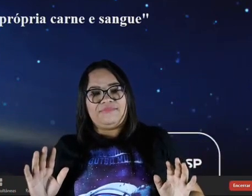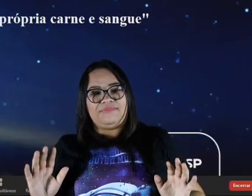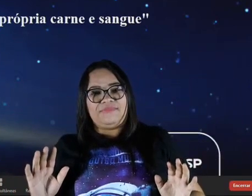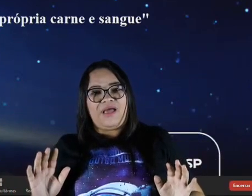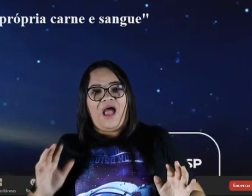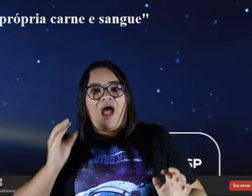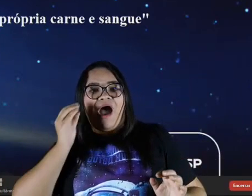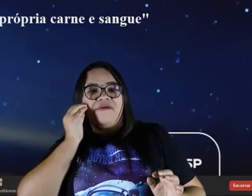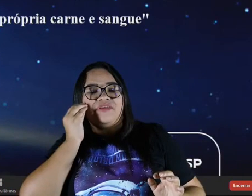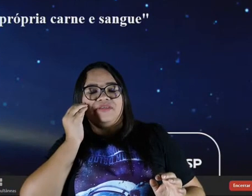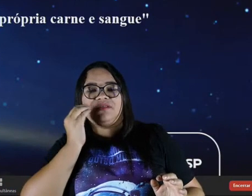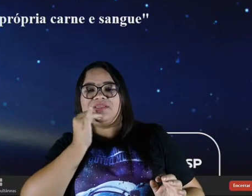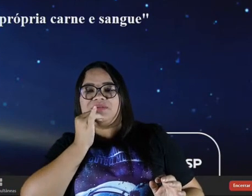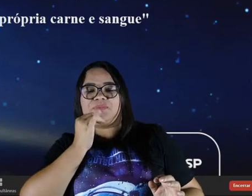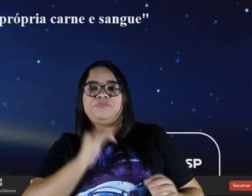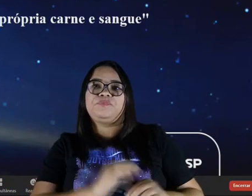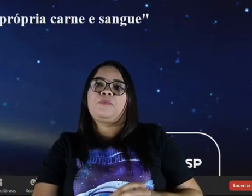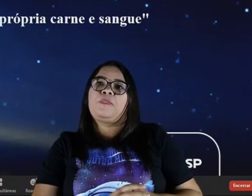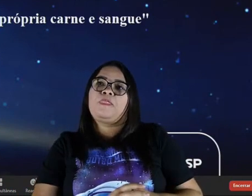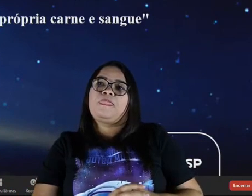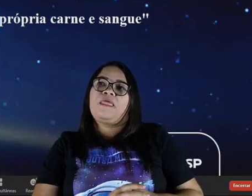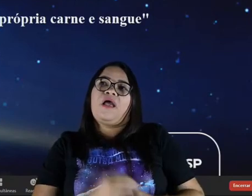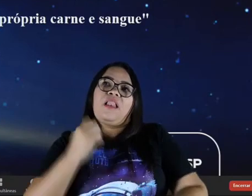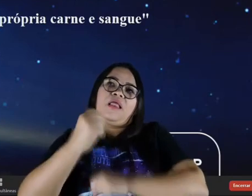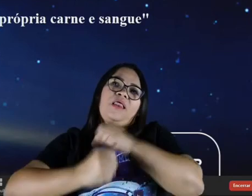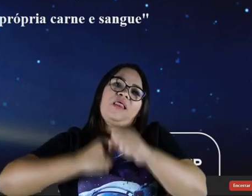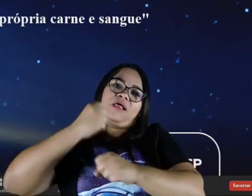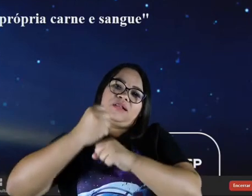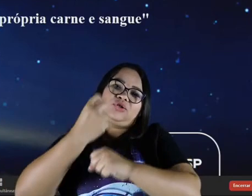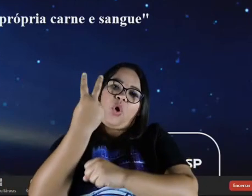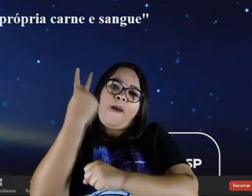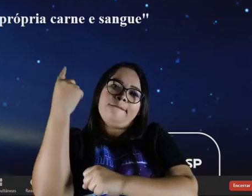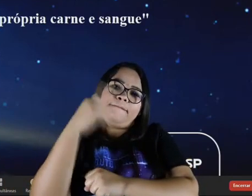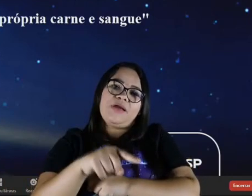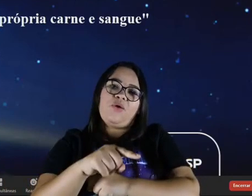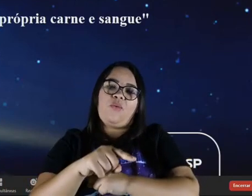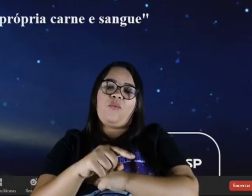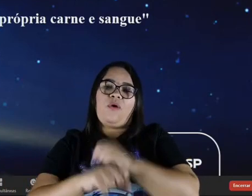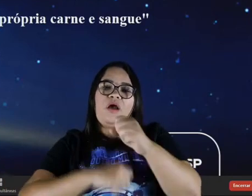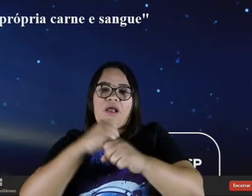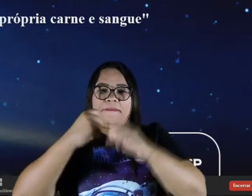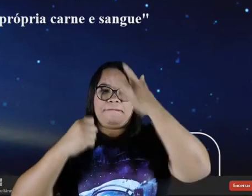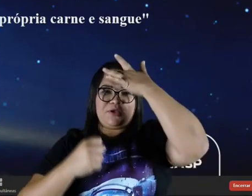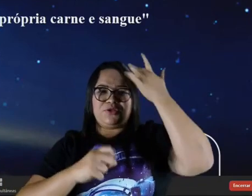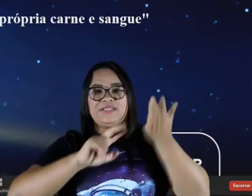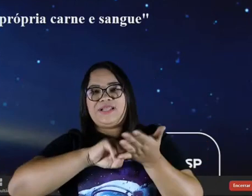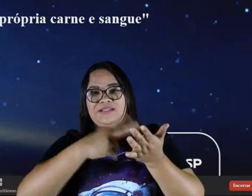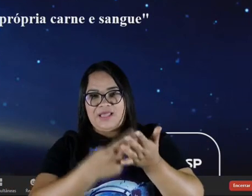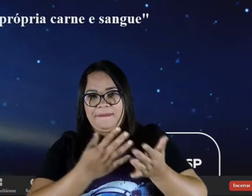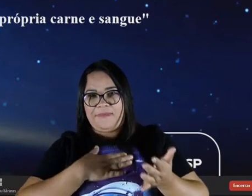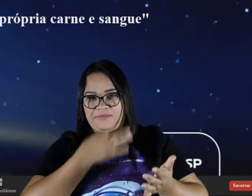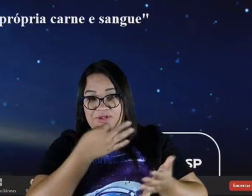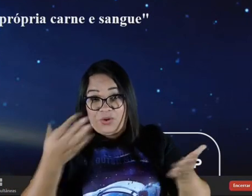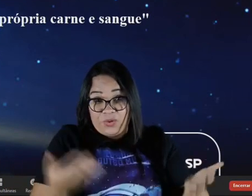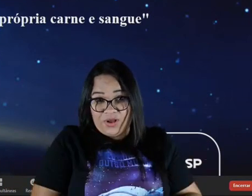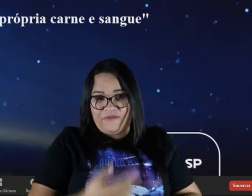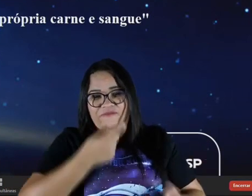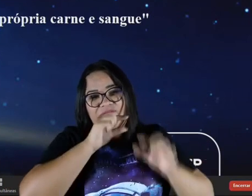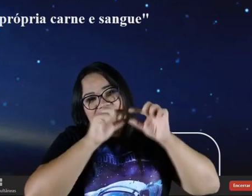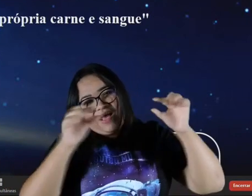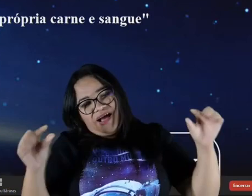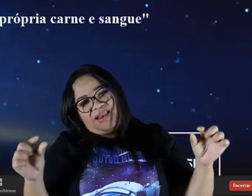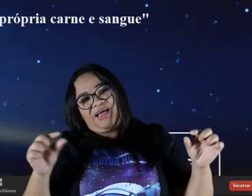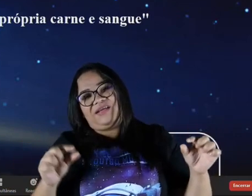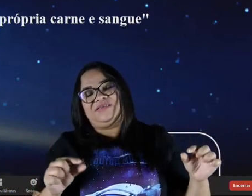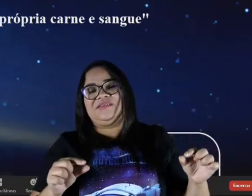vire Bíblia e daqui a 2000 anos alguém vai traduzir a minha fala para um outro idioma. E ele vai traduzir eu dizendo assim,